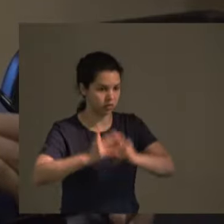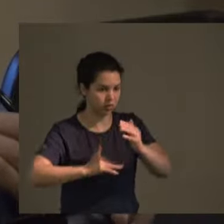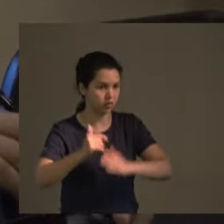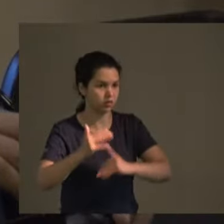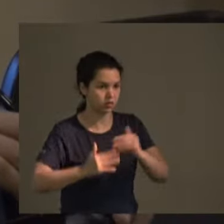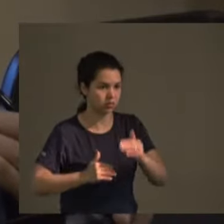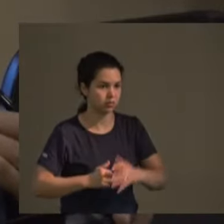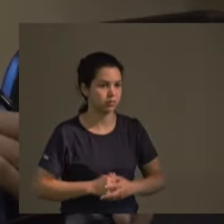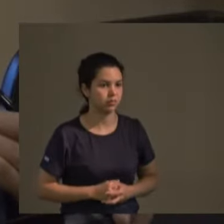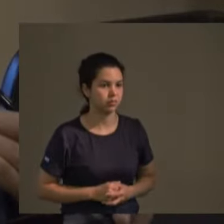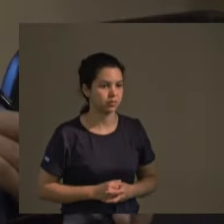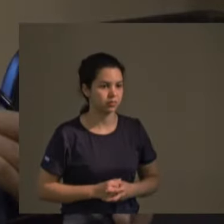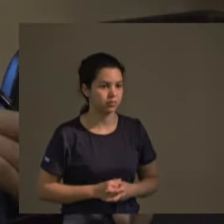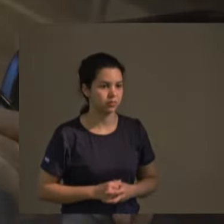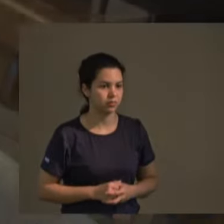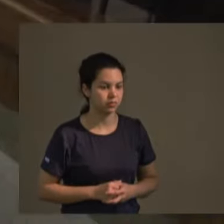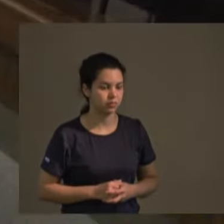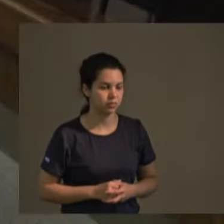espera.